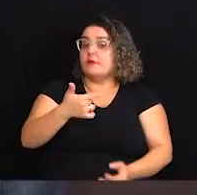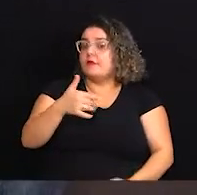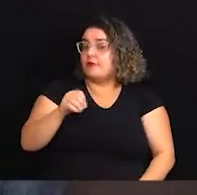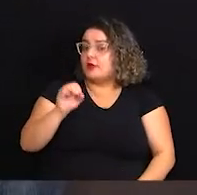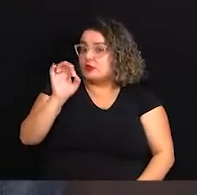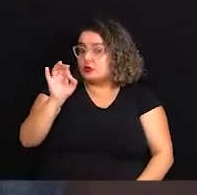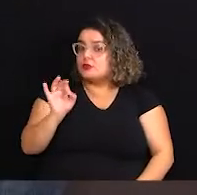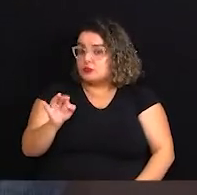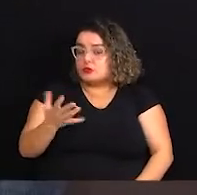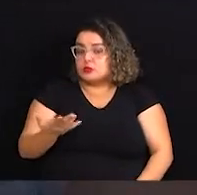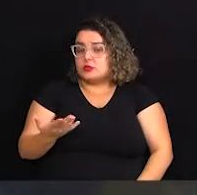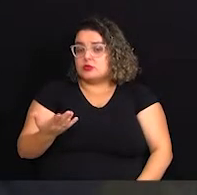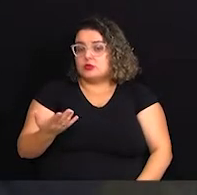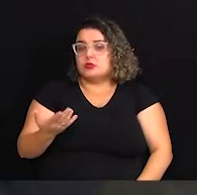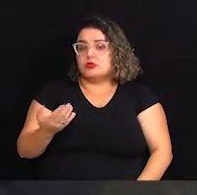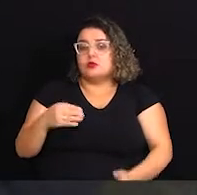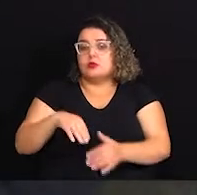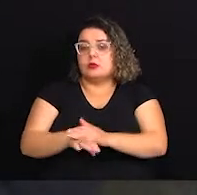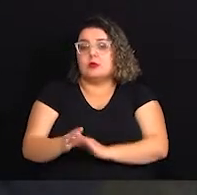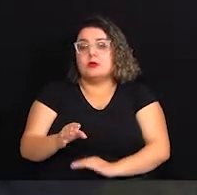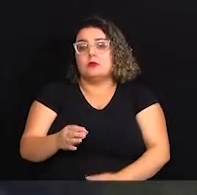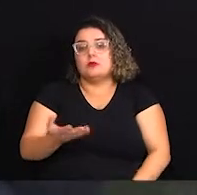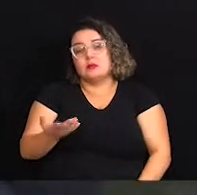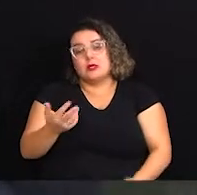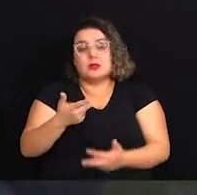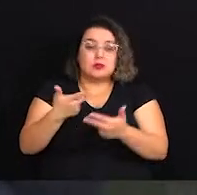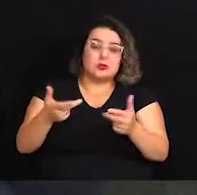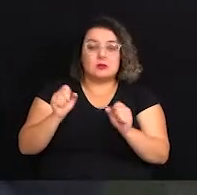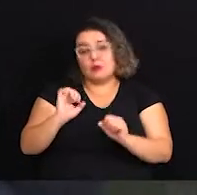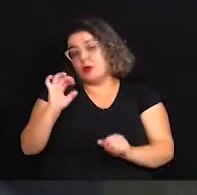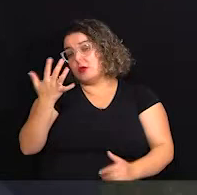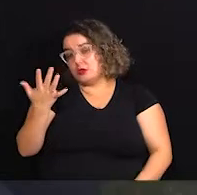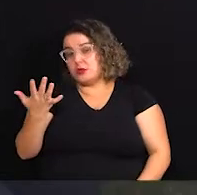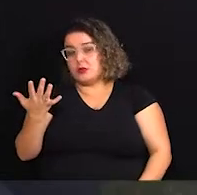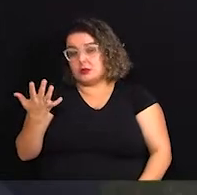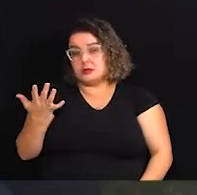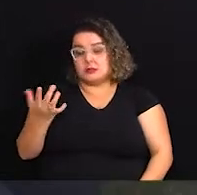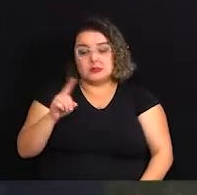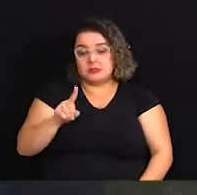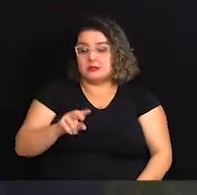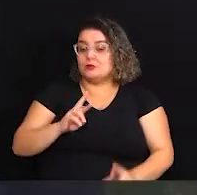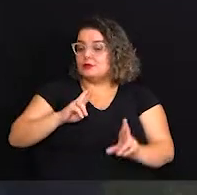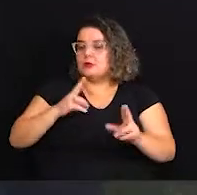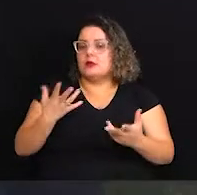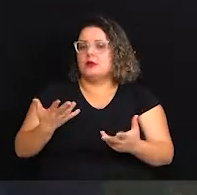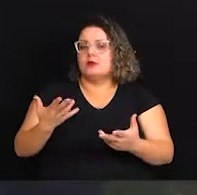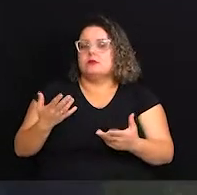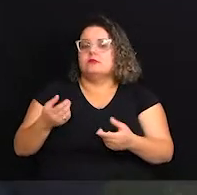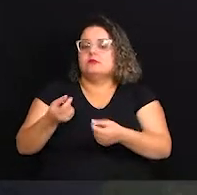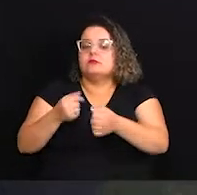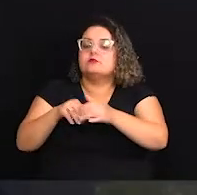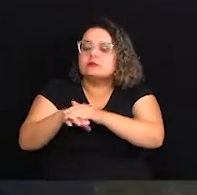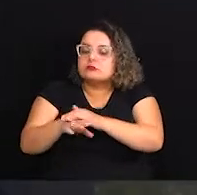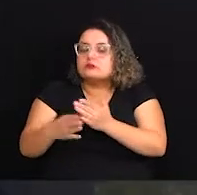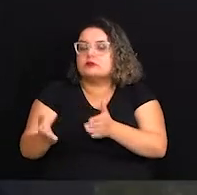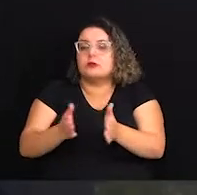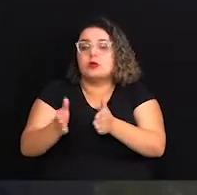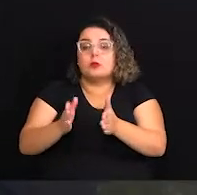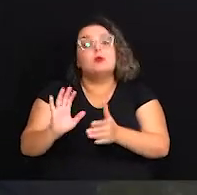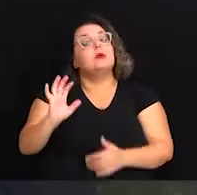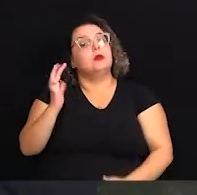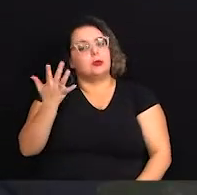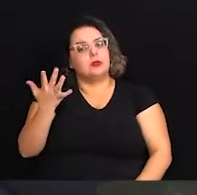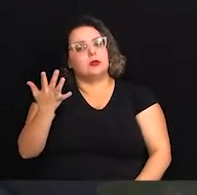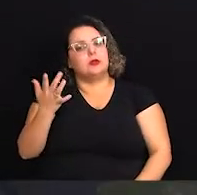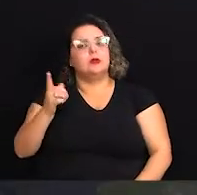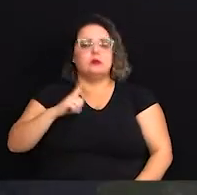20% tem que guardar para os imprevistos, porque eles podem acontecer. E vai fazendo uma poupancinha desses imprevistos e no momento que